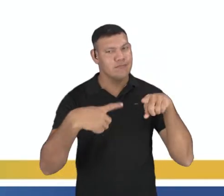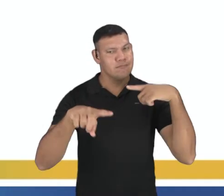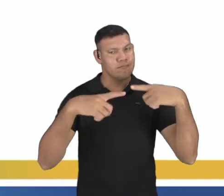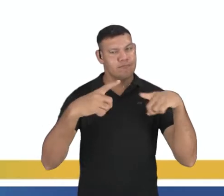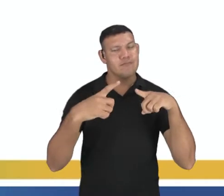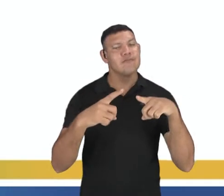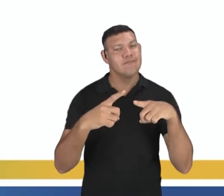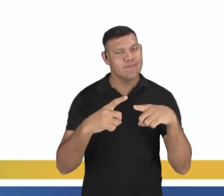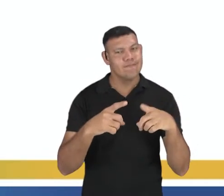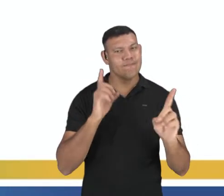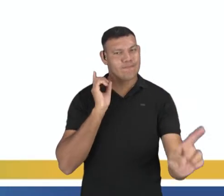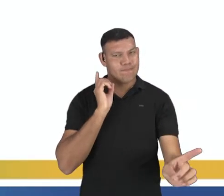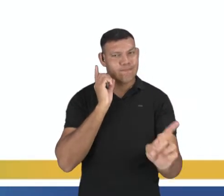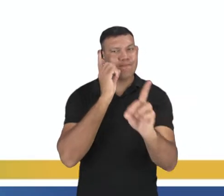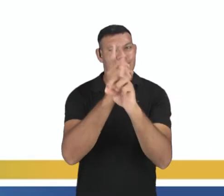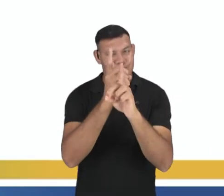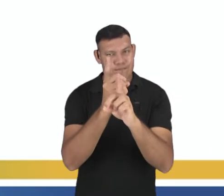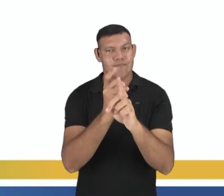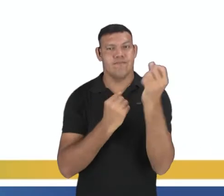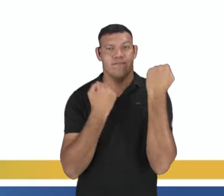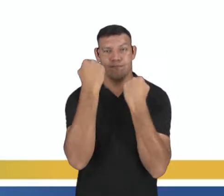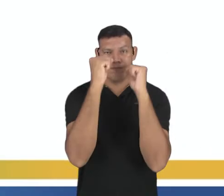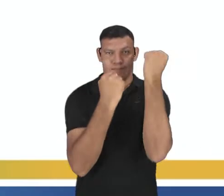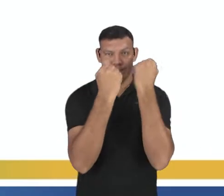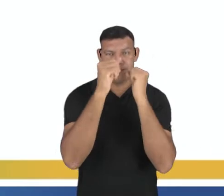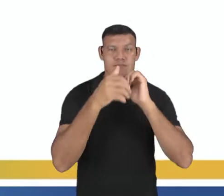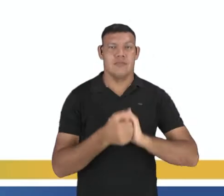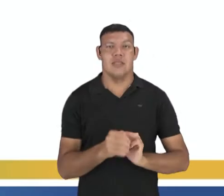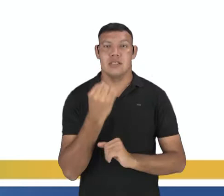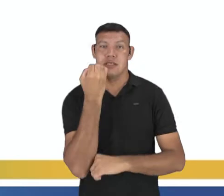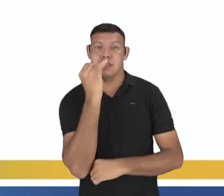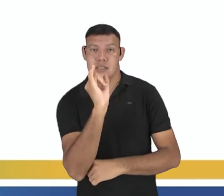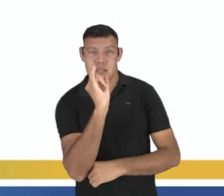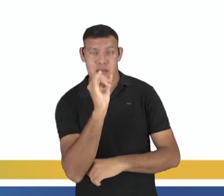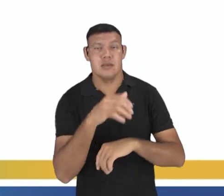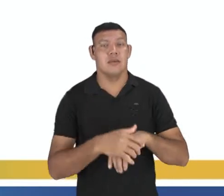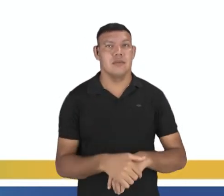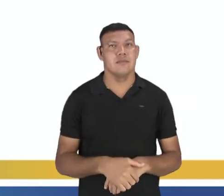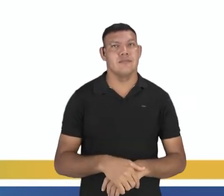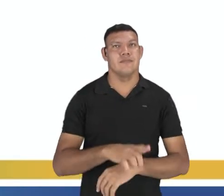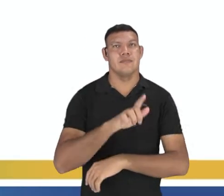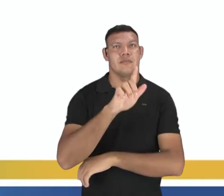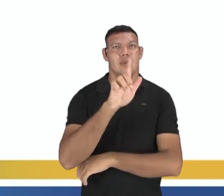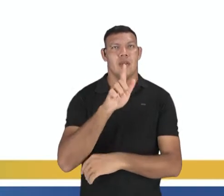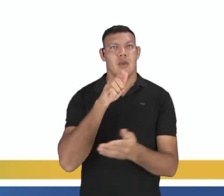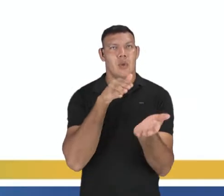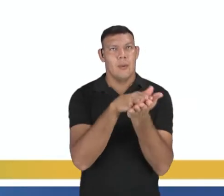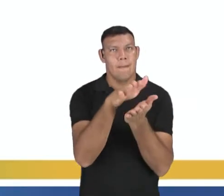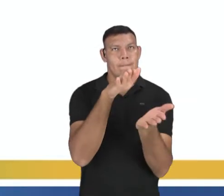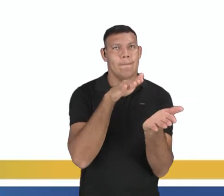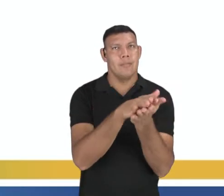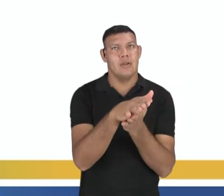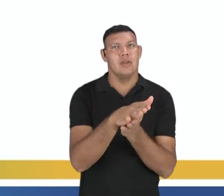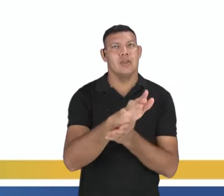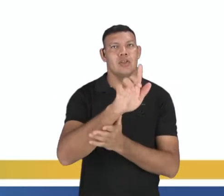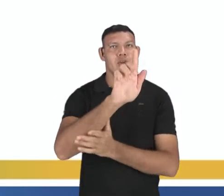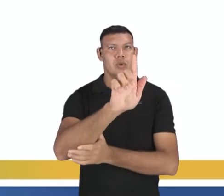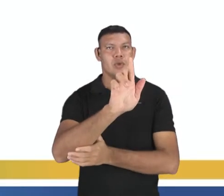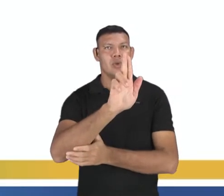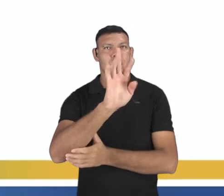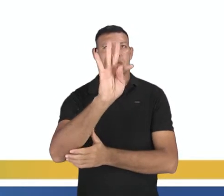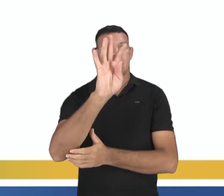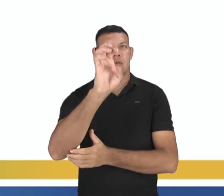compatível com modelo industrial e se a imprensa de Gutemberg possibilitou a criação